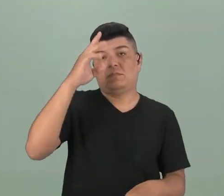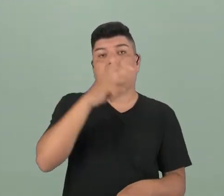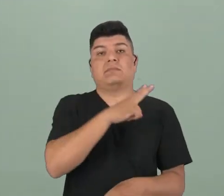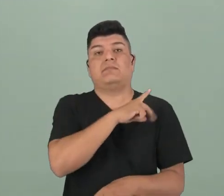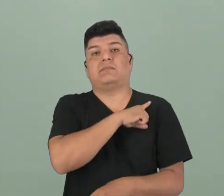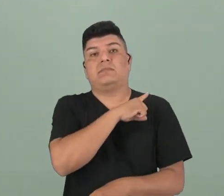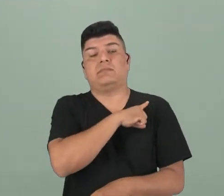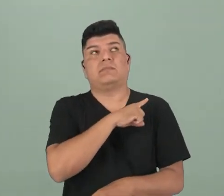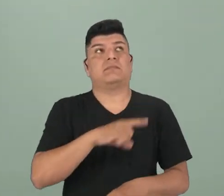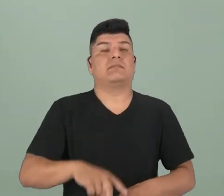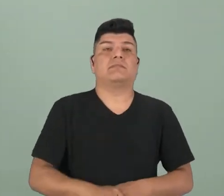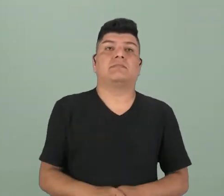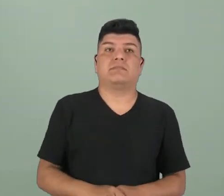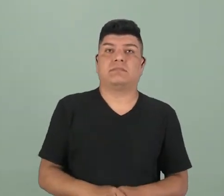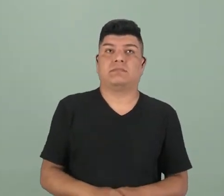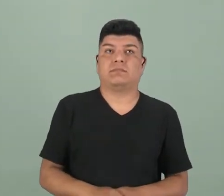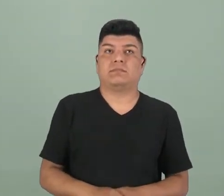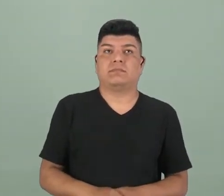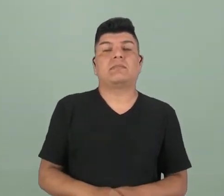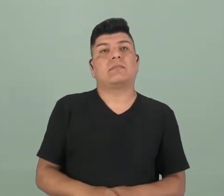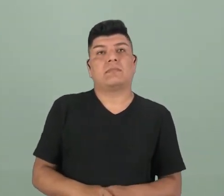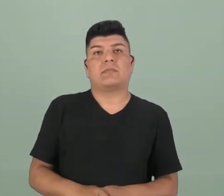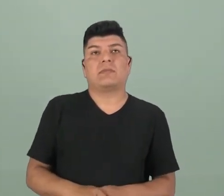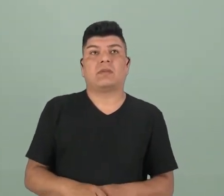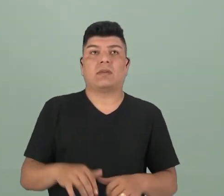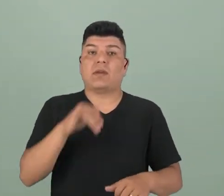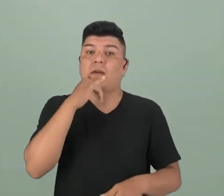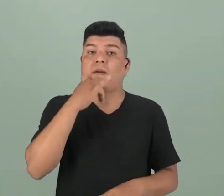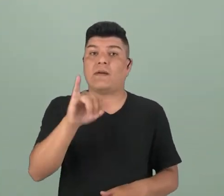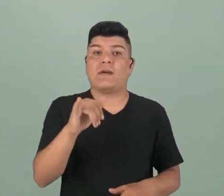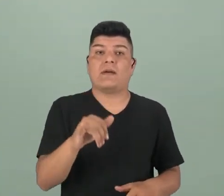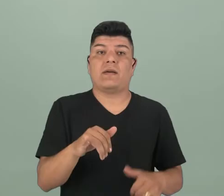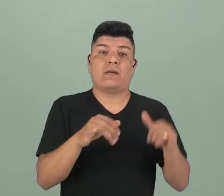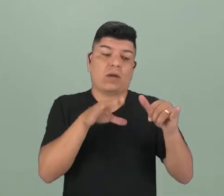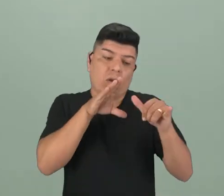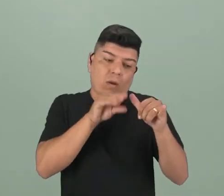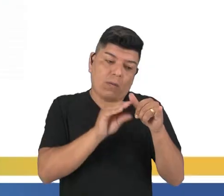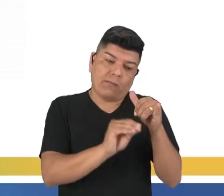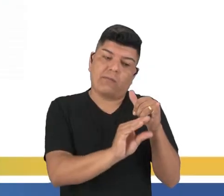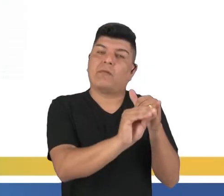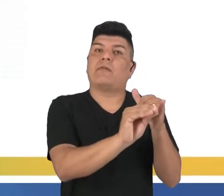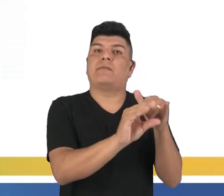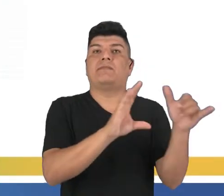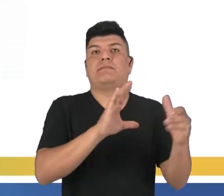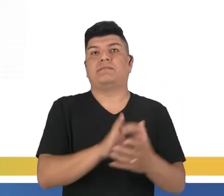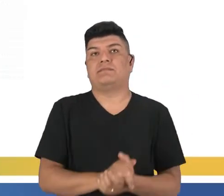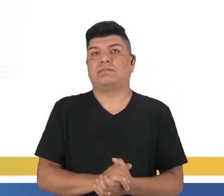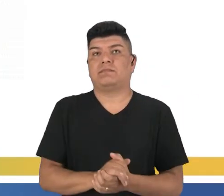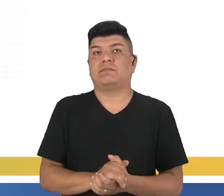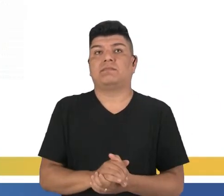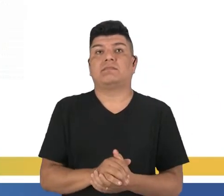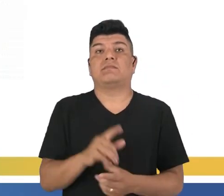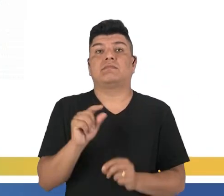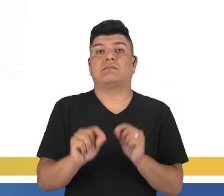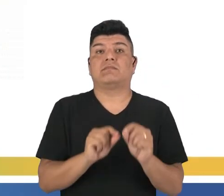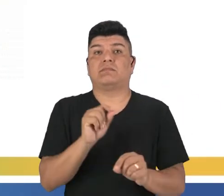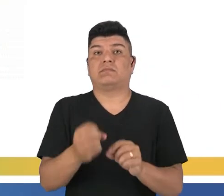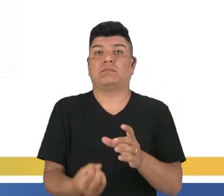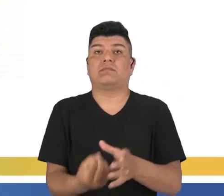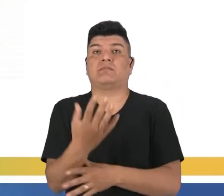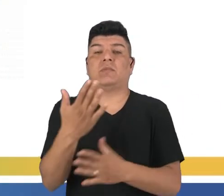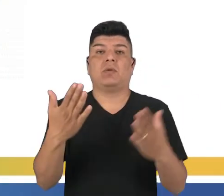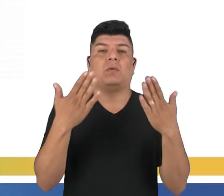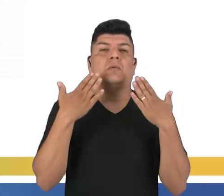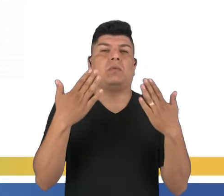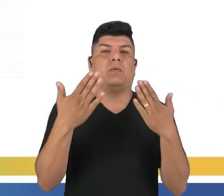ano. Energia térmica, pessoal, está ali na nossa tela. São as energias provenientes de fontes de